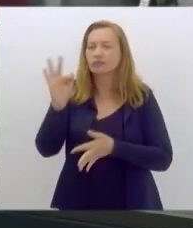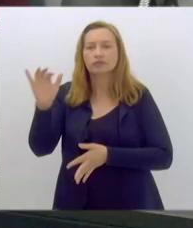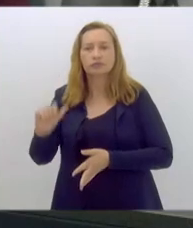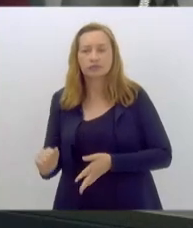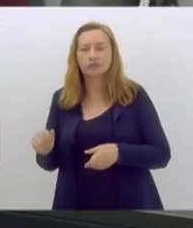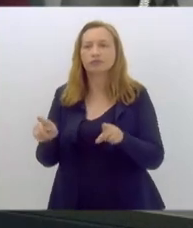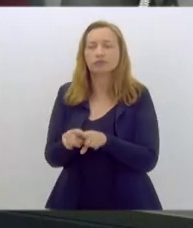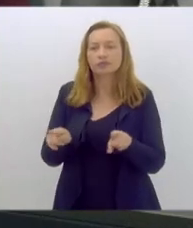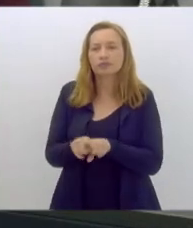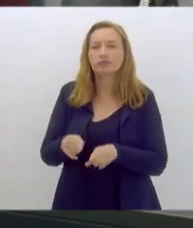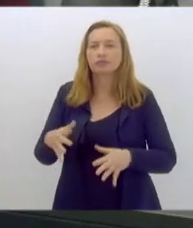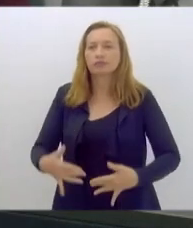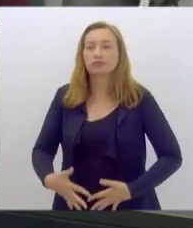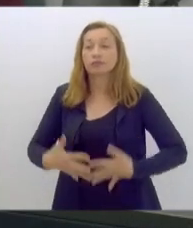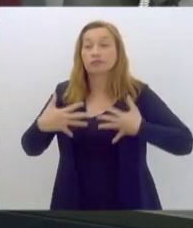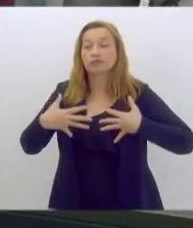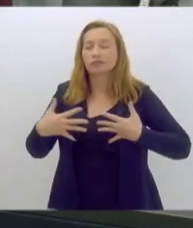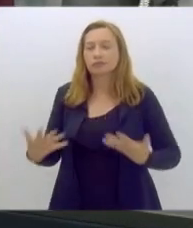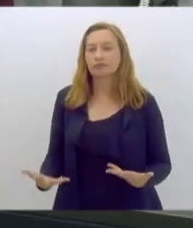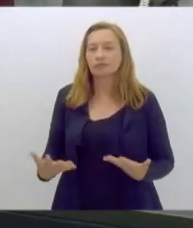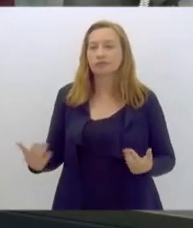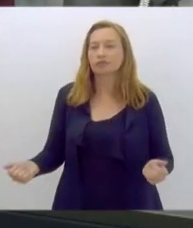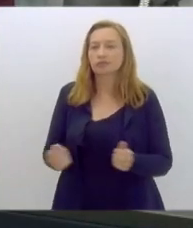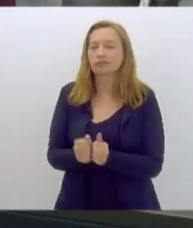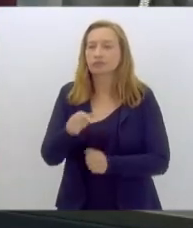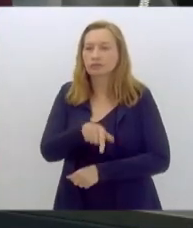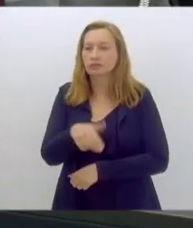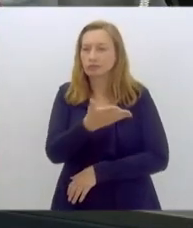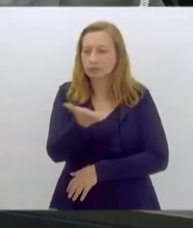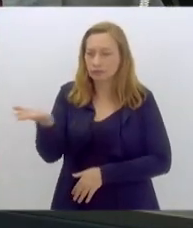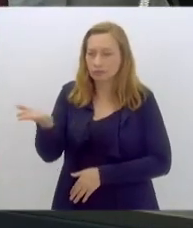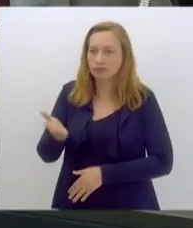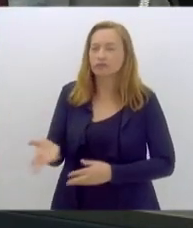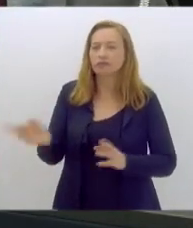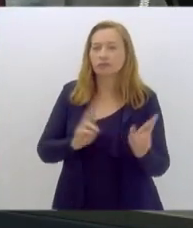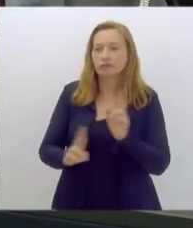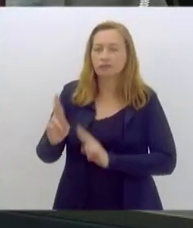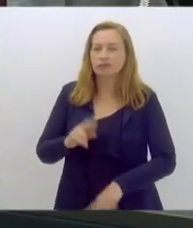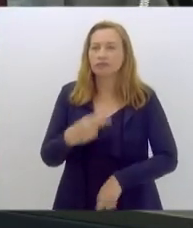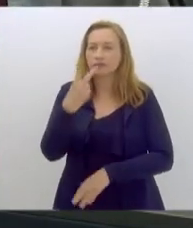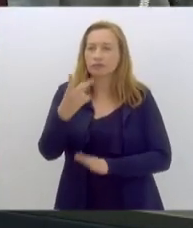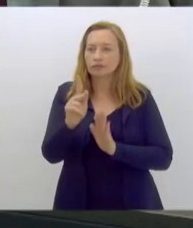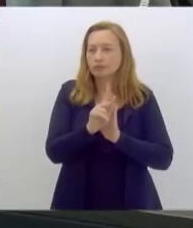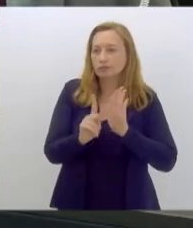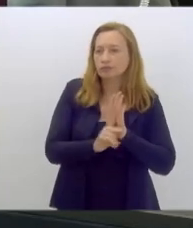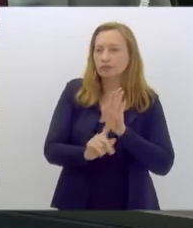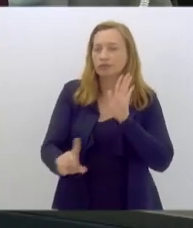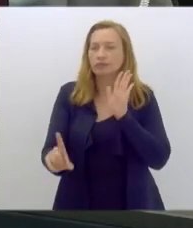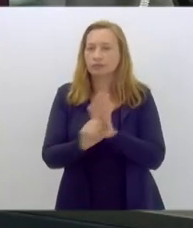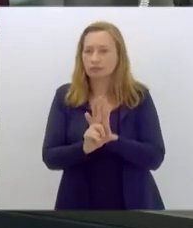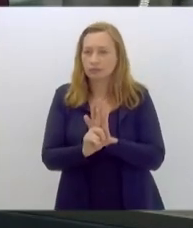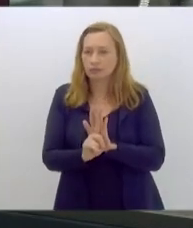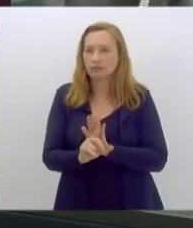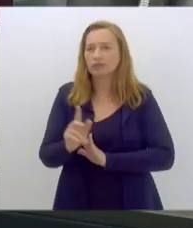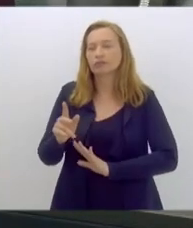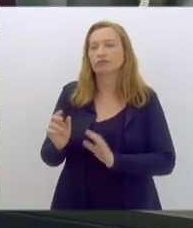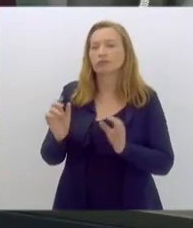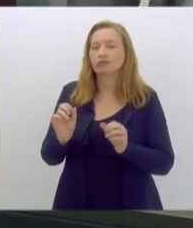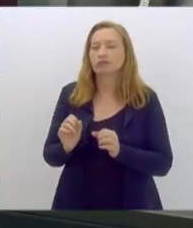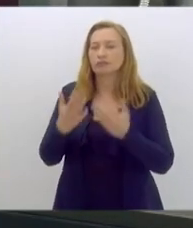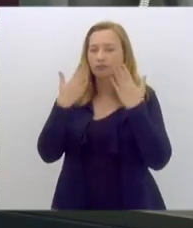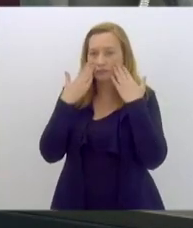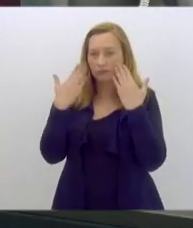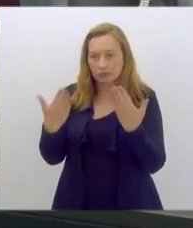também então é sempre um prazer poder estar aqui com vocês com relação aos dois projetos de lei nós fizemos uma